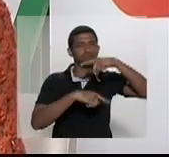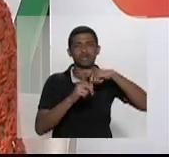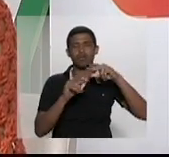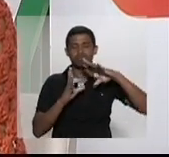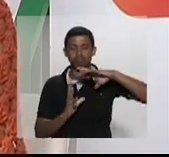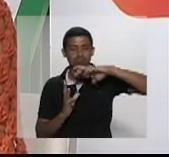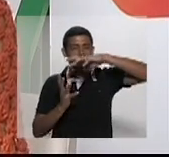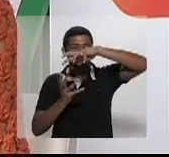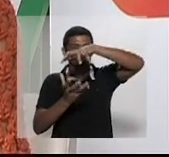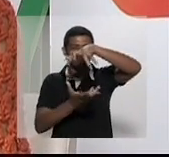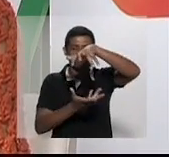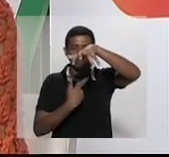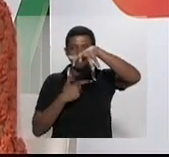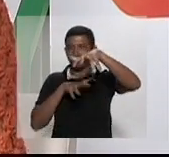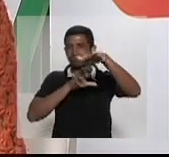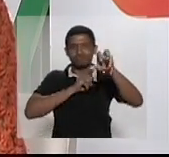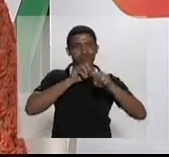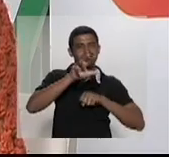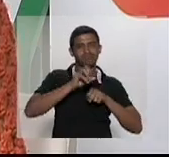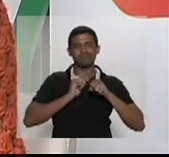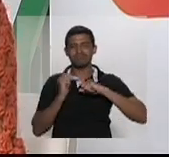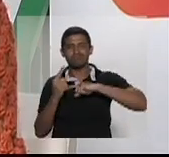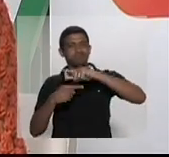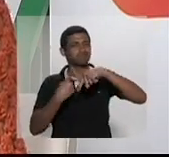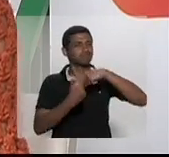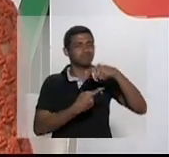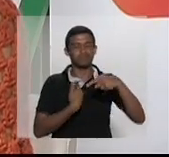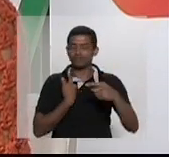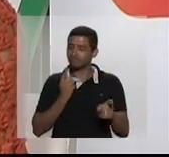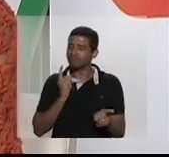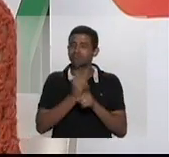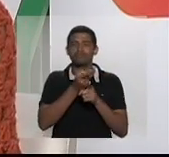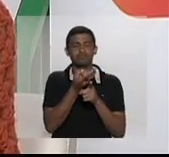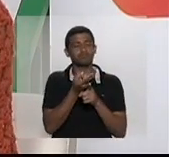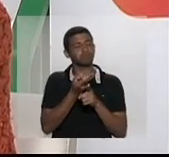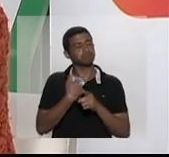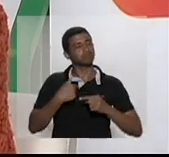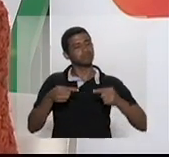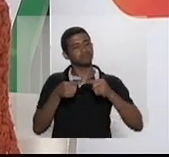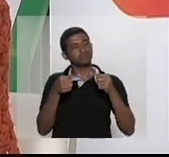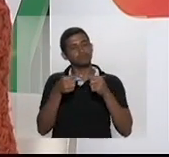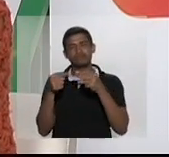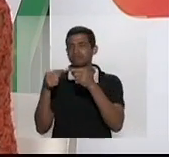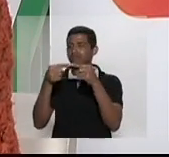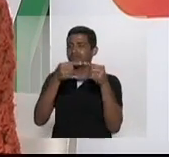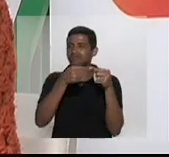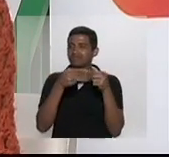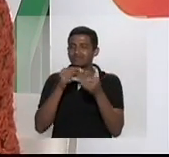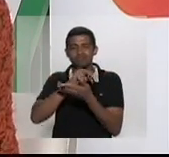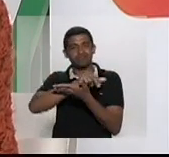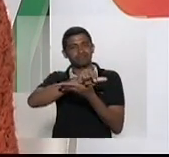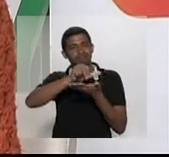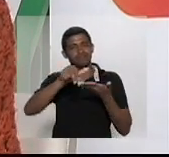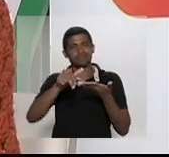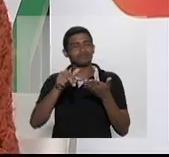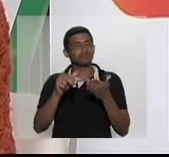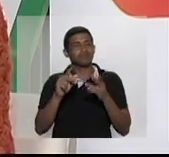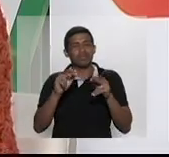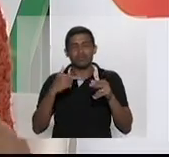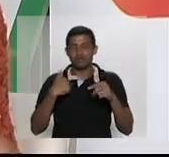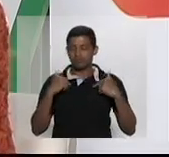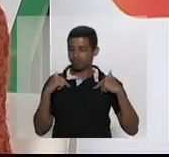essa atmosfera, né? E eu me identifico bastante com isso, né? No momento que eu me coloco